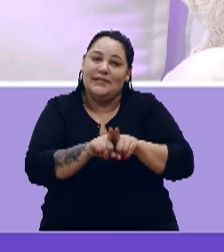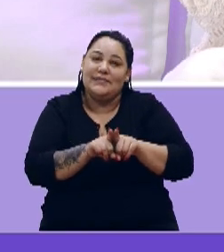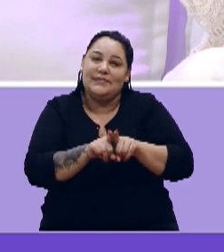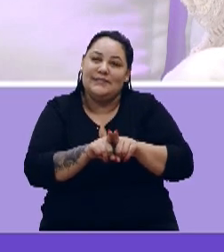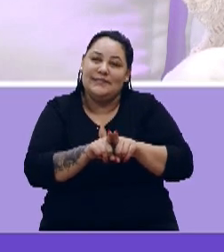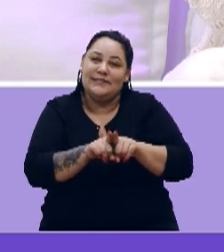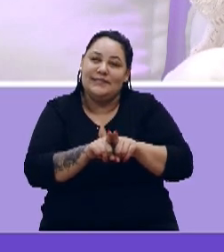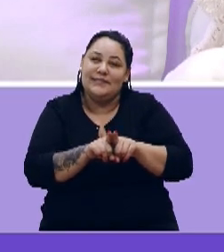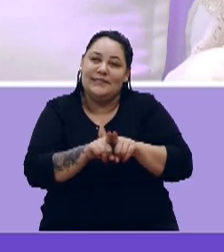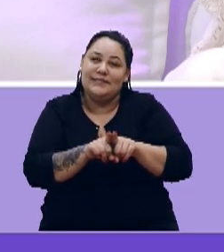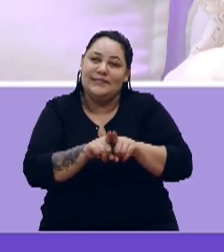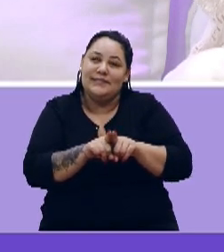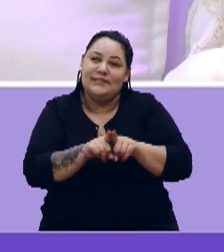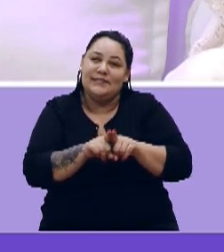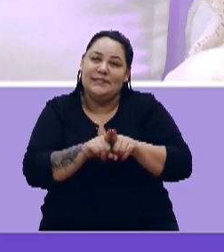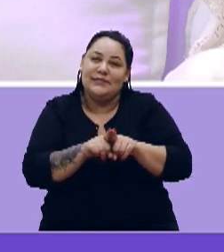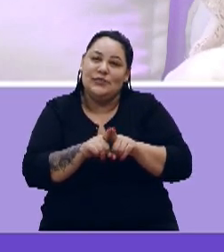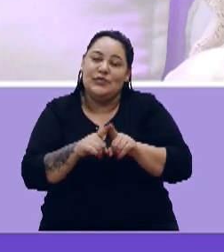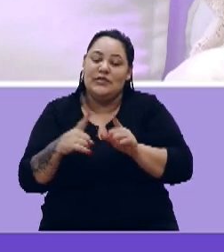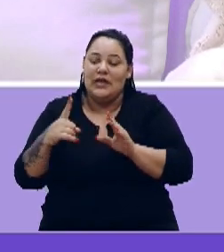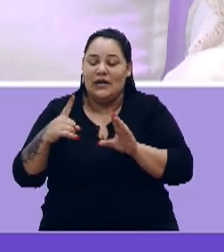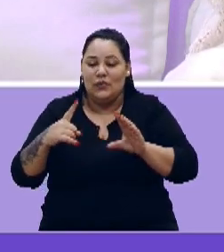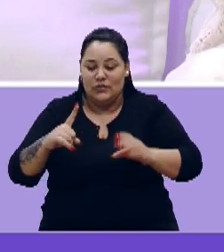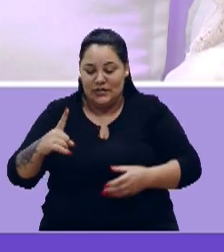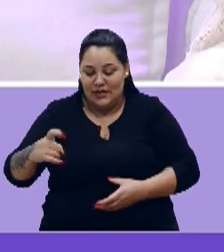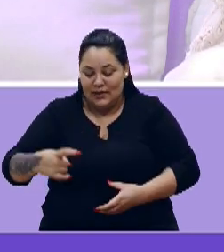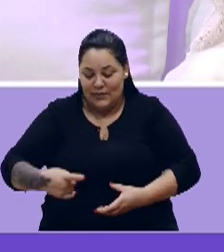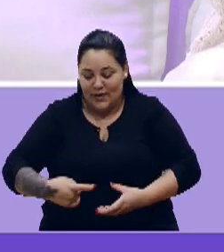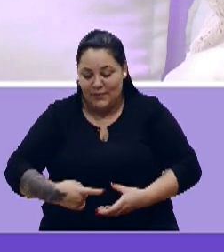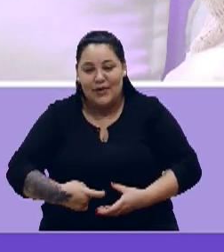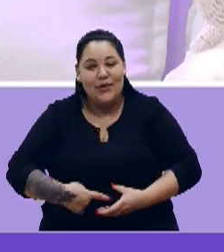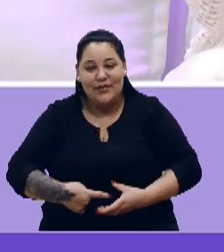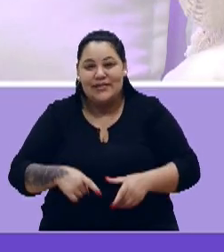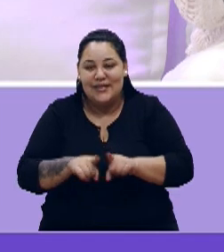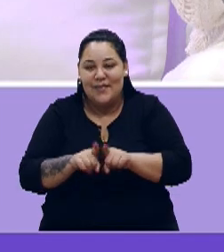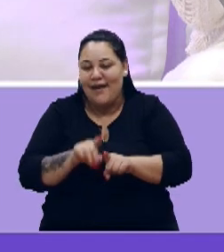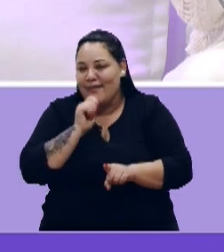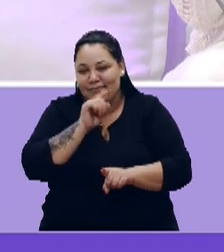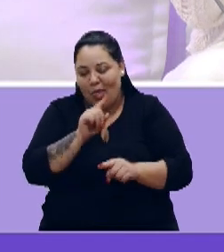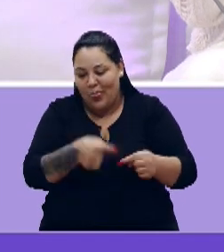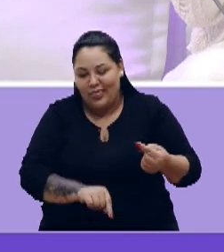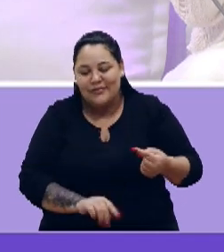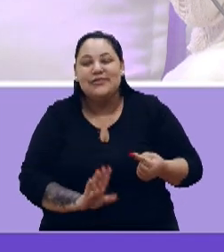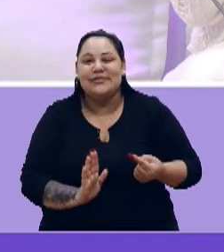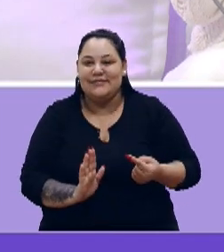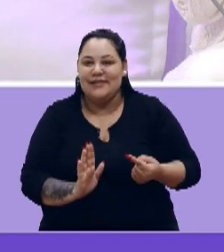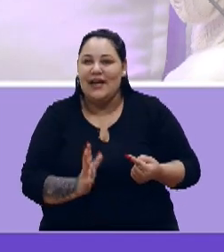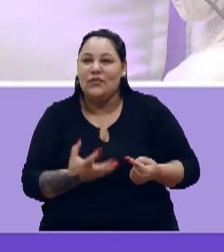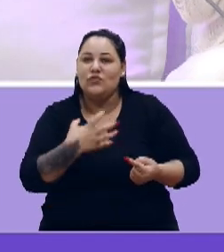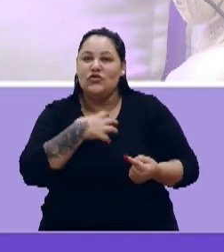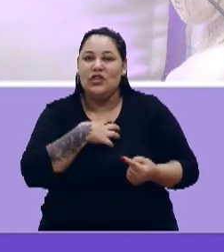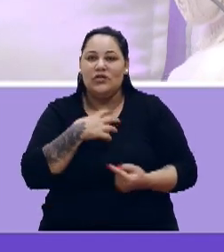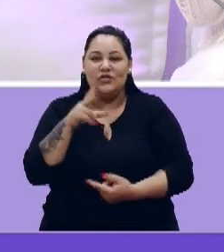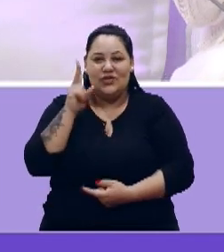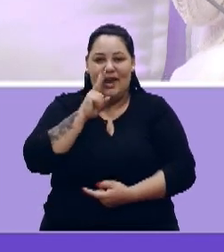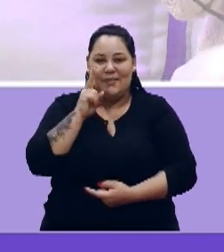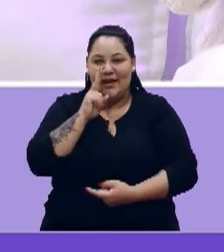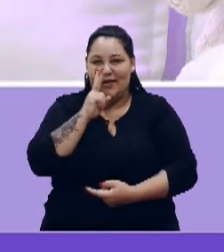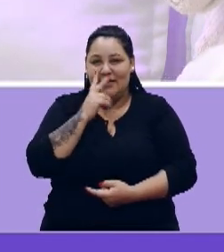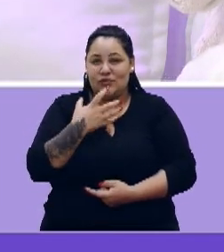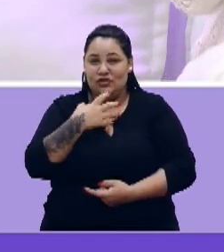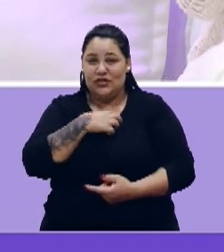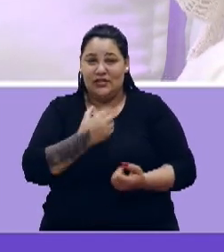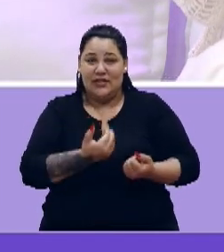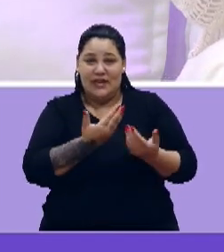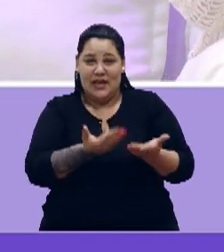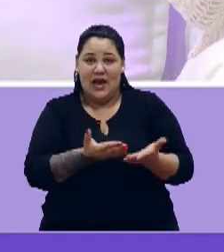os embriões que a gente transferiu e que não ficaram. Então, é uma forma de dar um lugar especial. Não